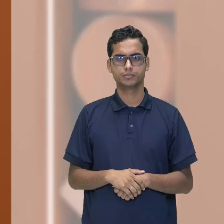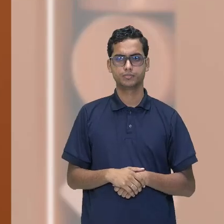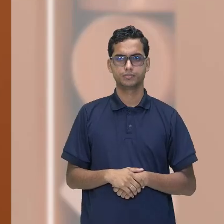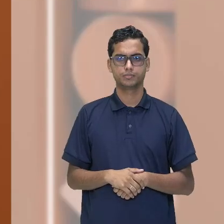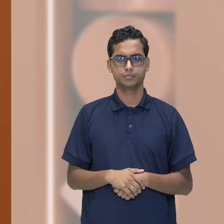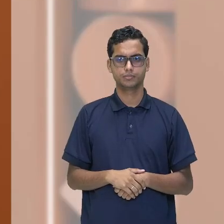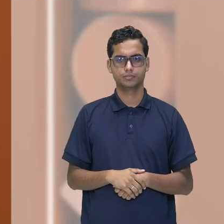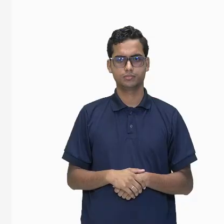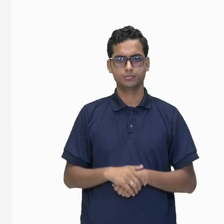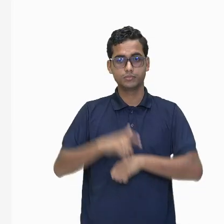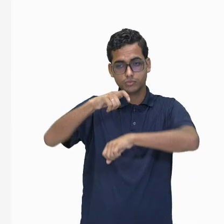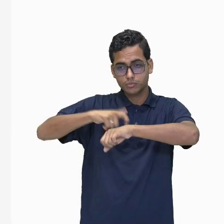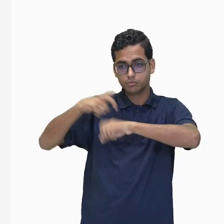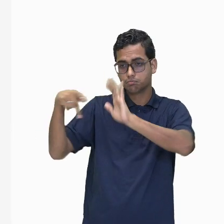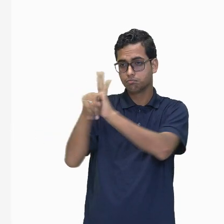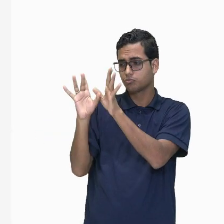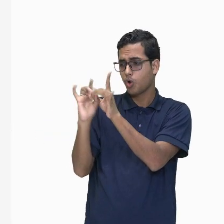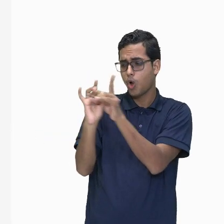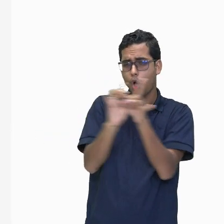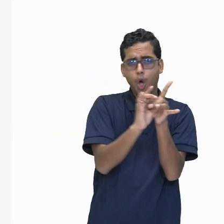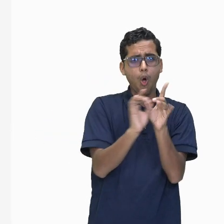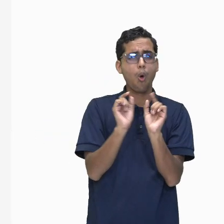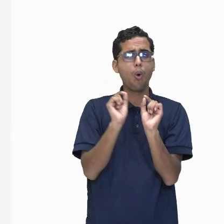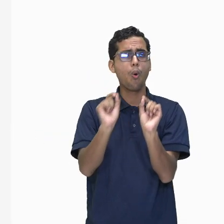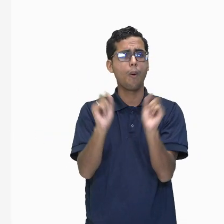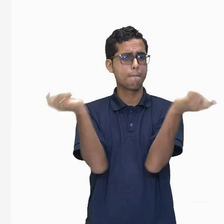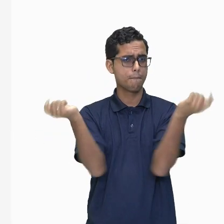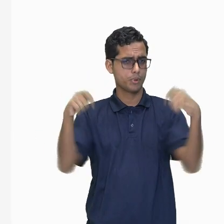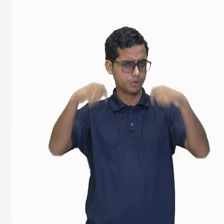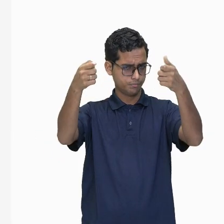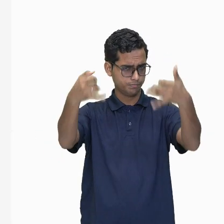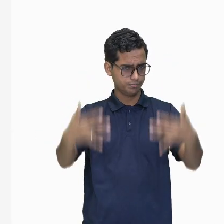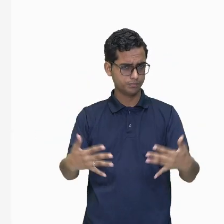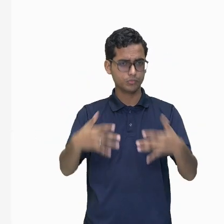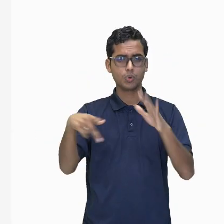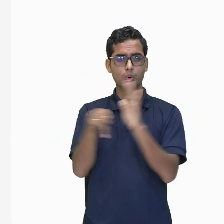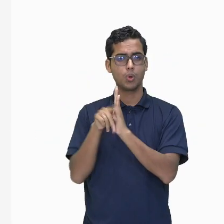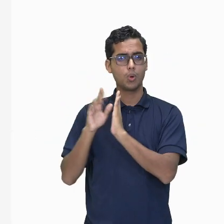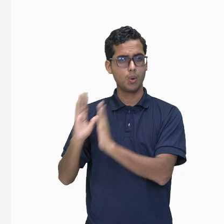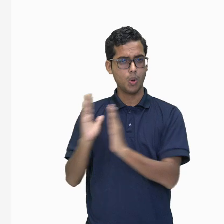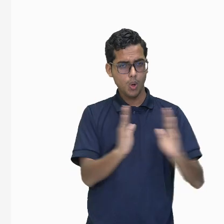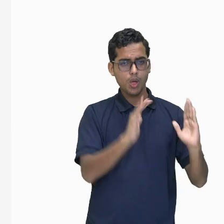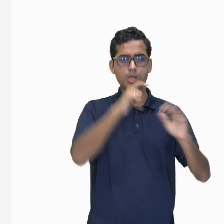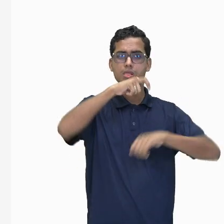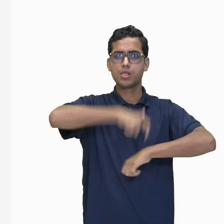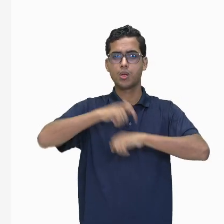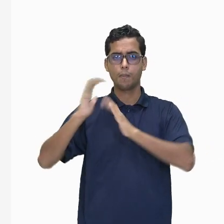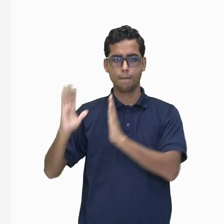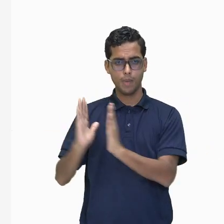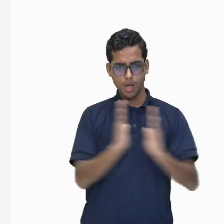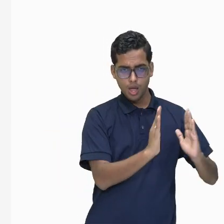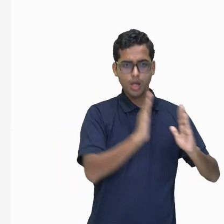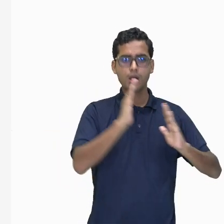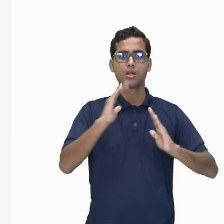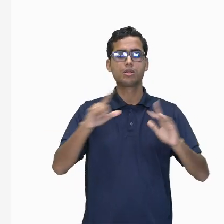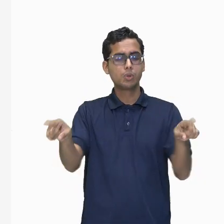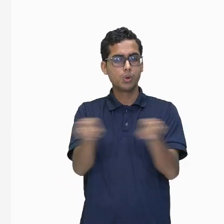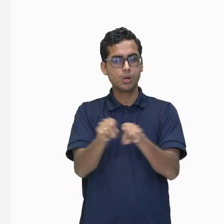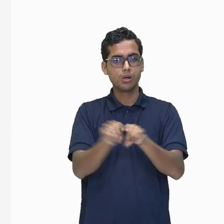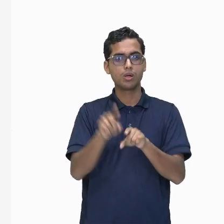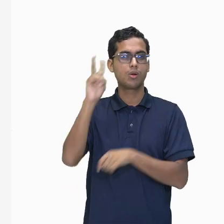Tempo cronológico, o que que ele pode ser? Né, já vimos que o tempo pode ser tanto cronológico como também o